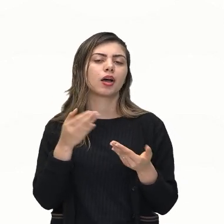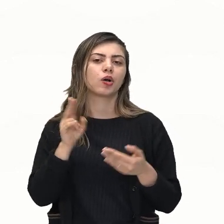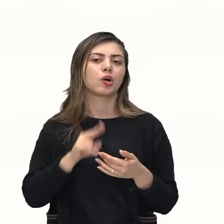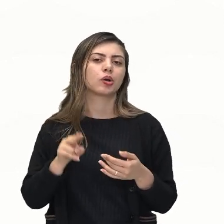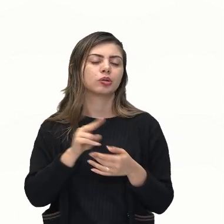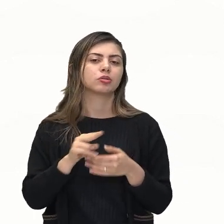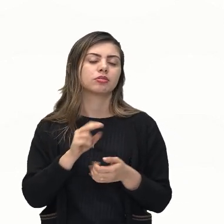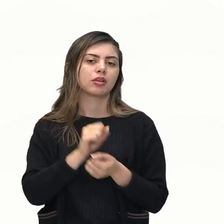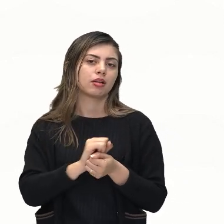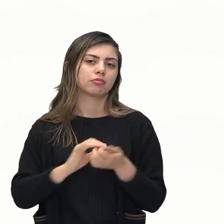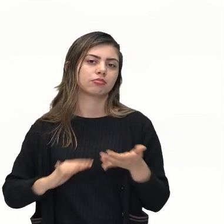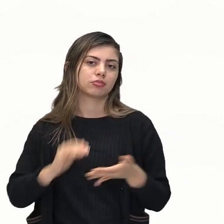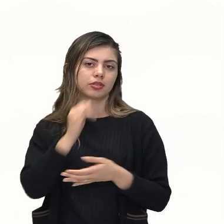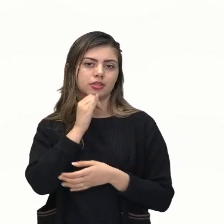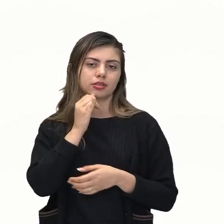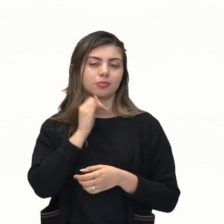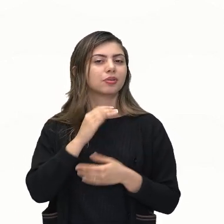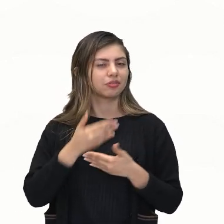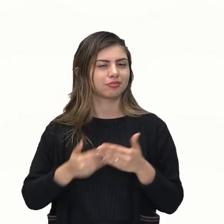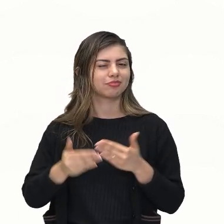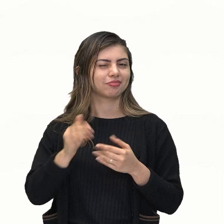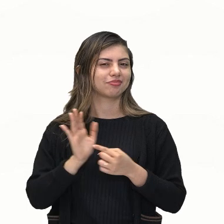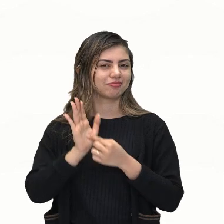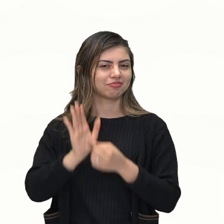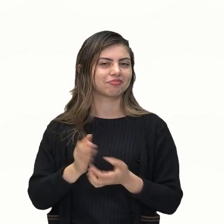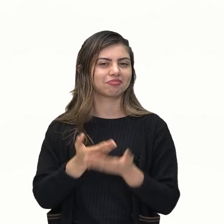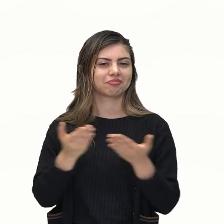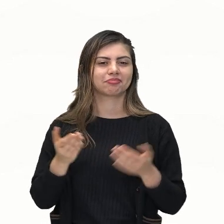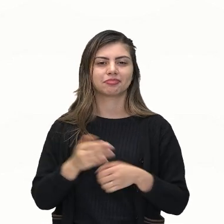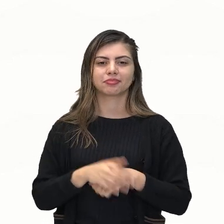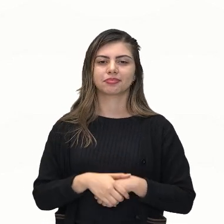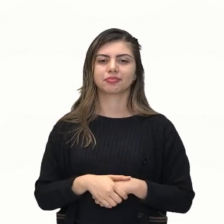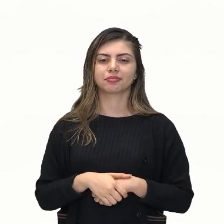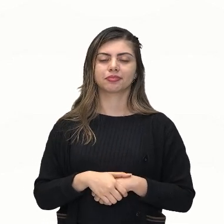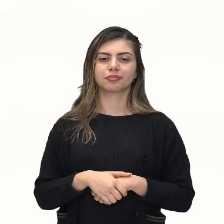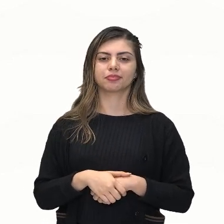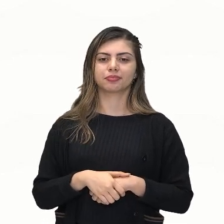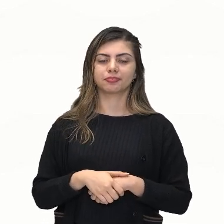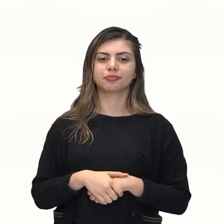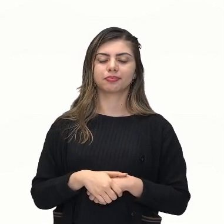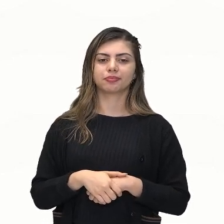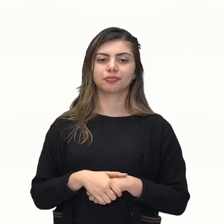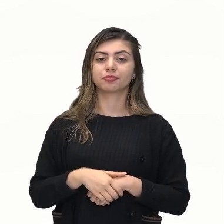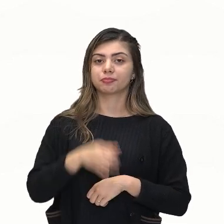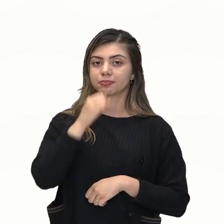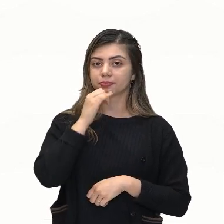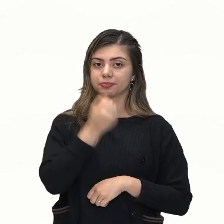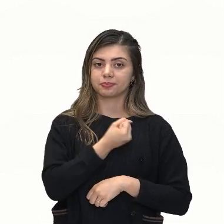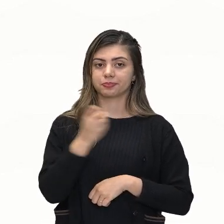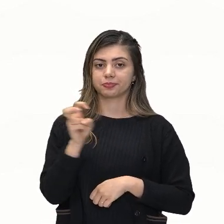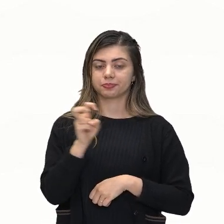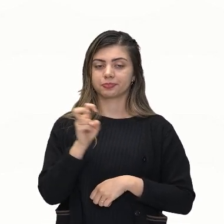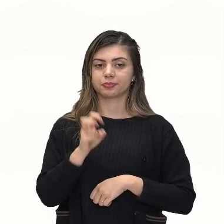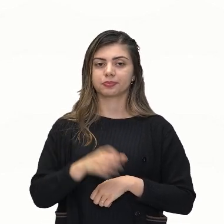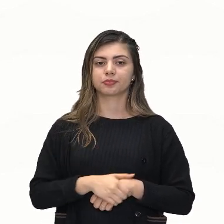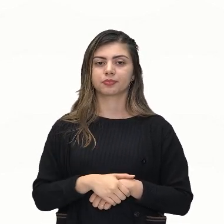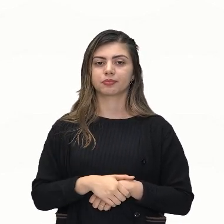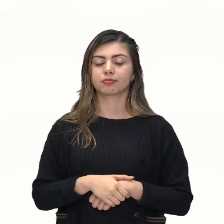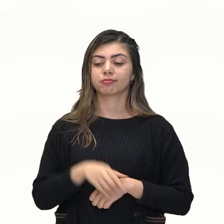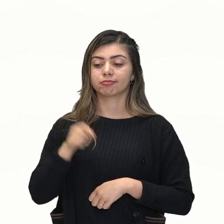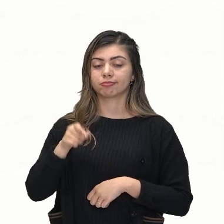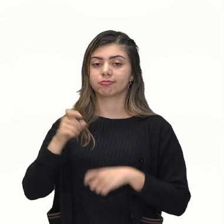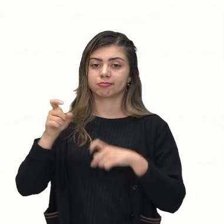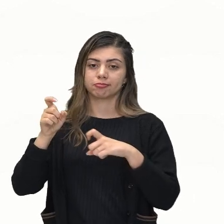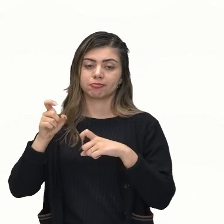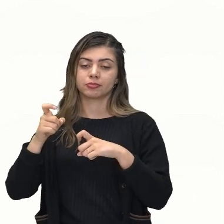propriedade no exemplo? É o que eu vou te mostrar agora. Exemplo 5. Aliás, em um